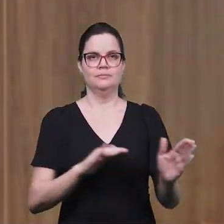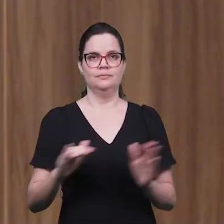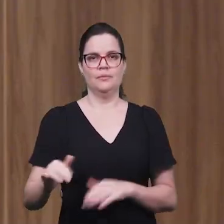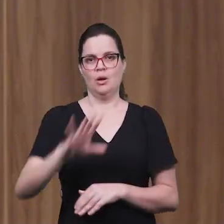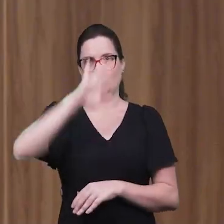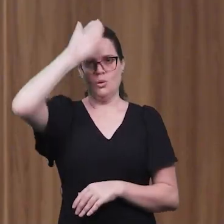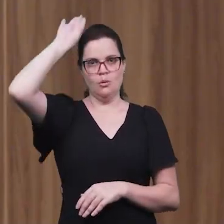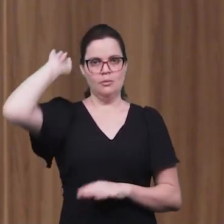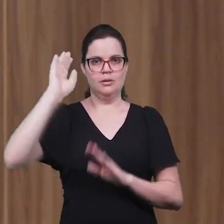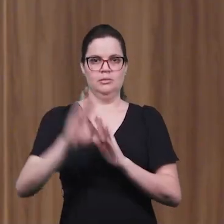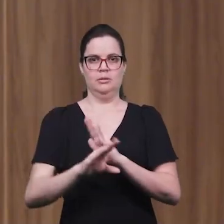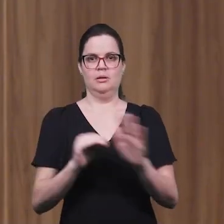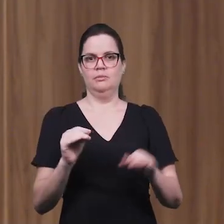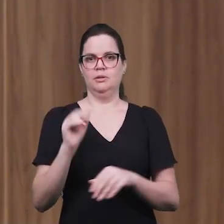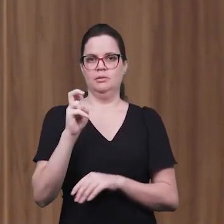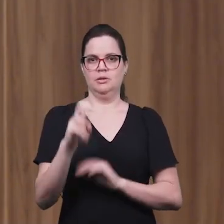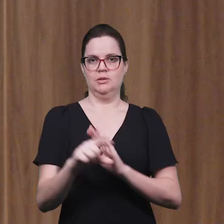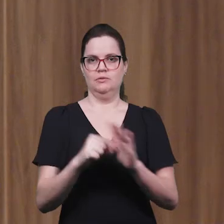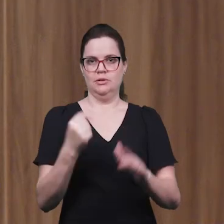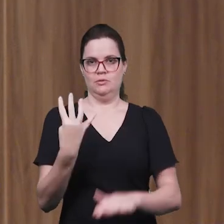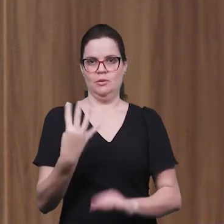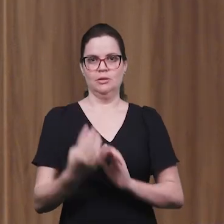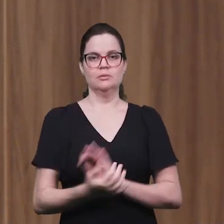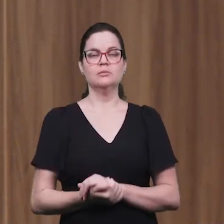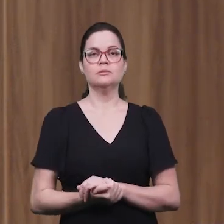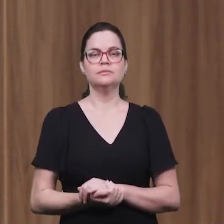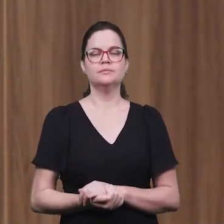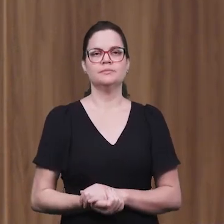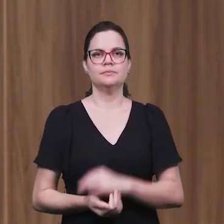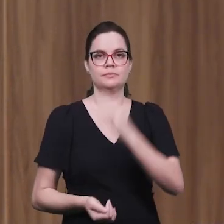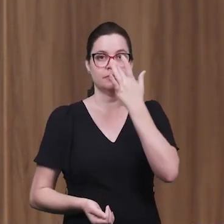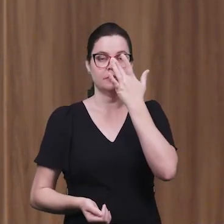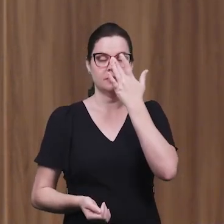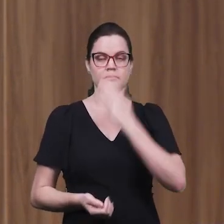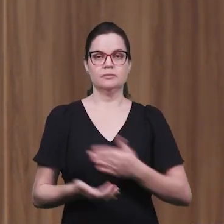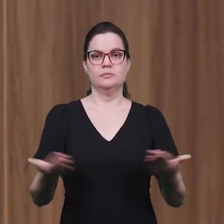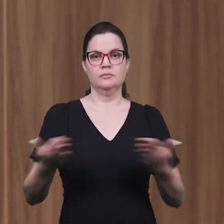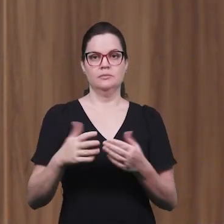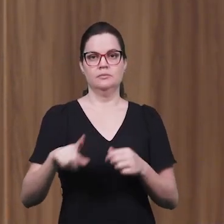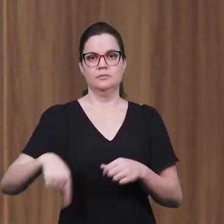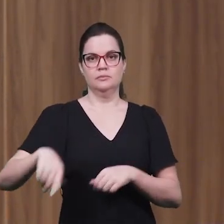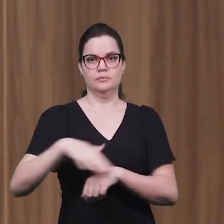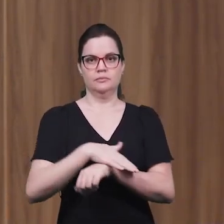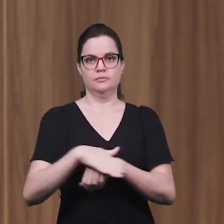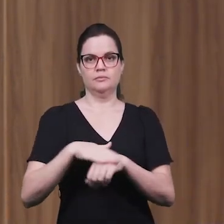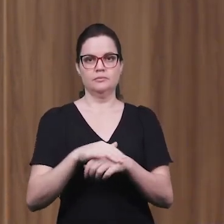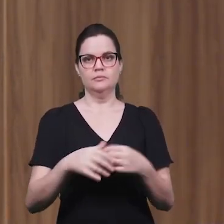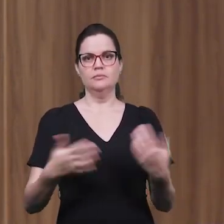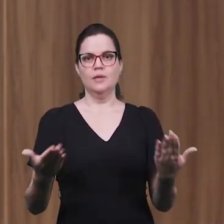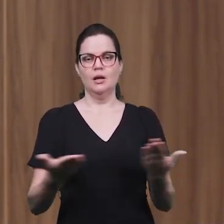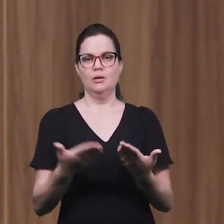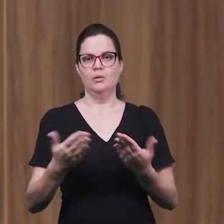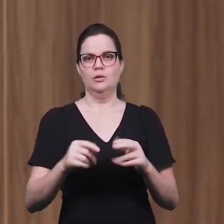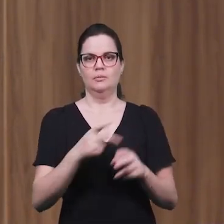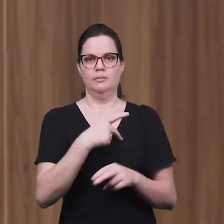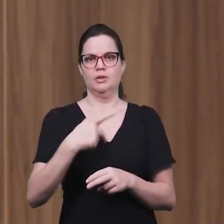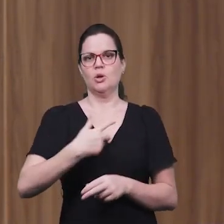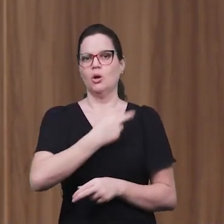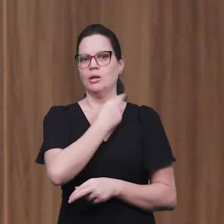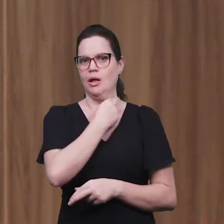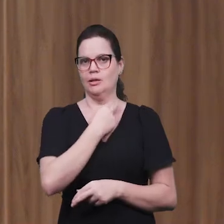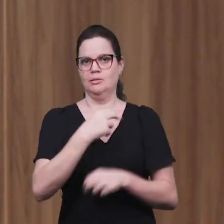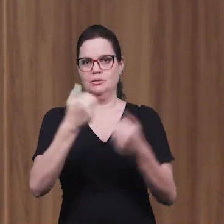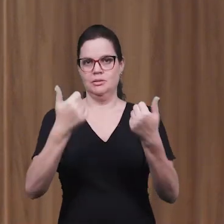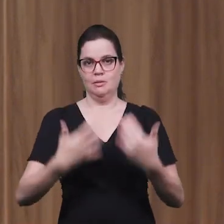aqui conversar um pouco agora, pastor Nied, sobre a importância dessa mensagem que